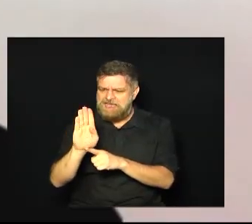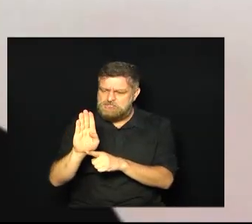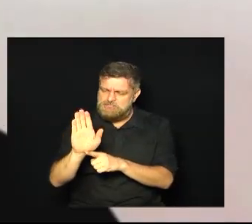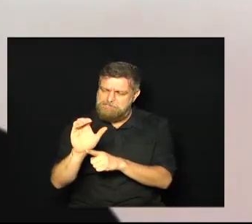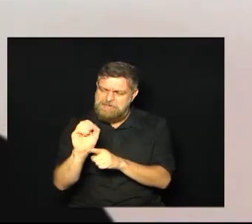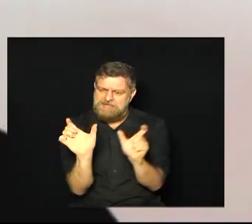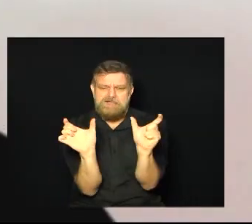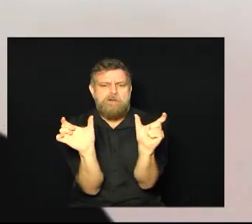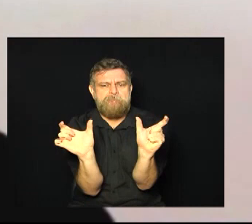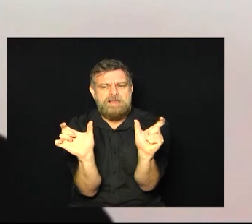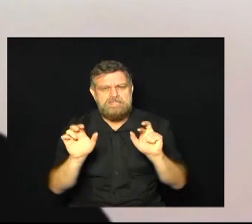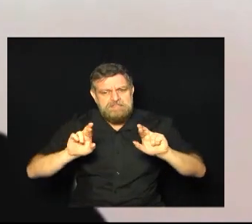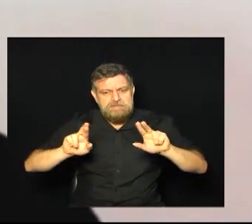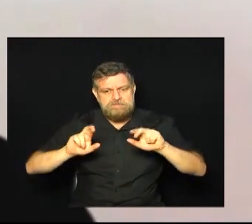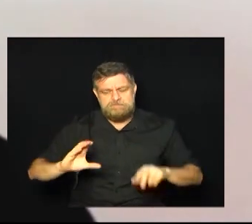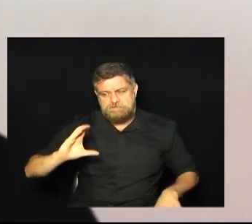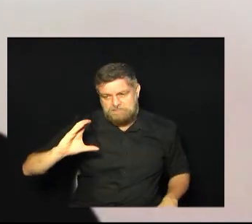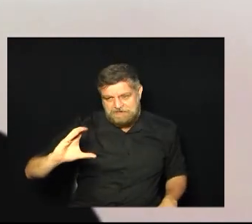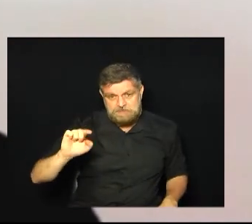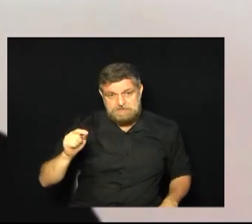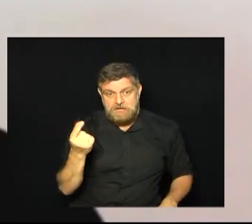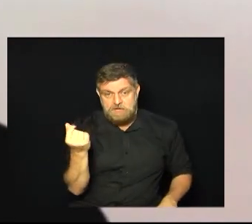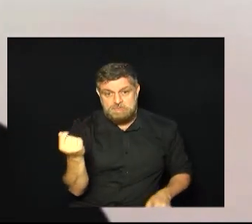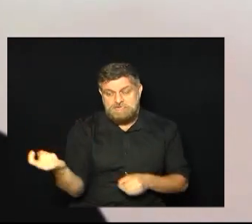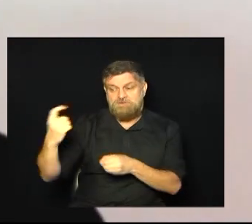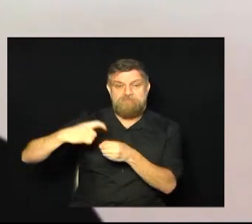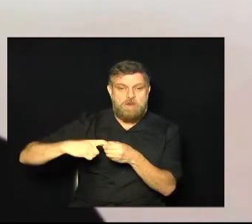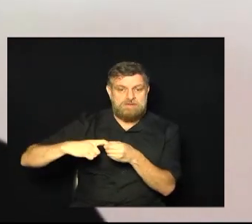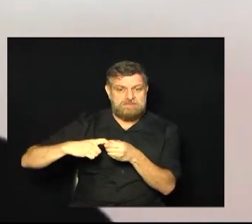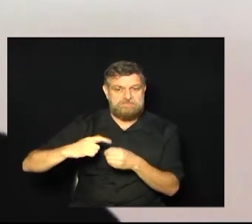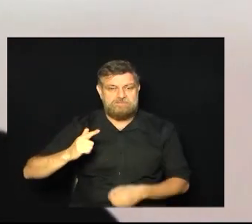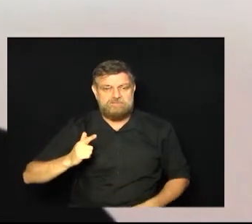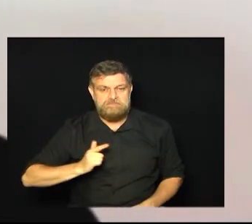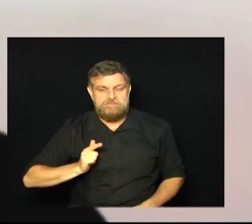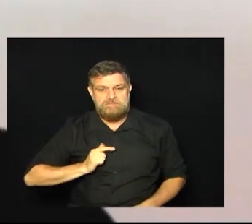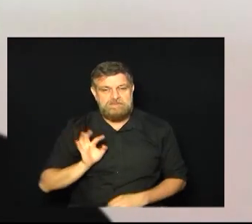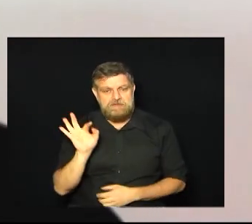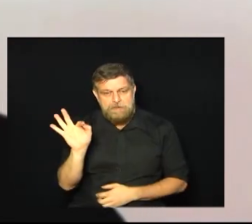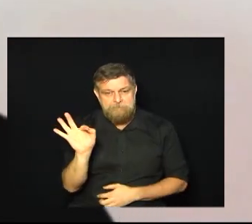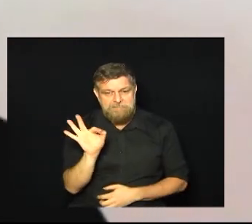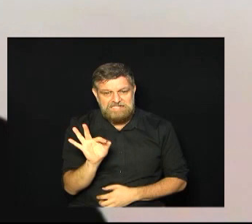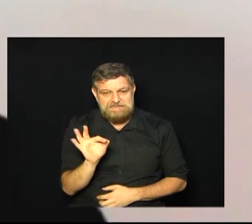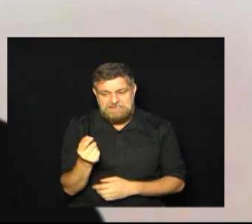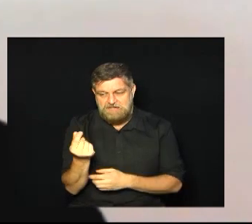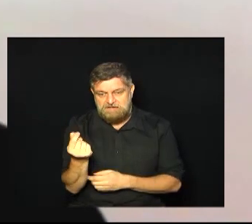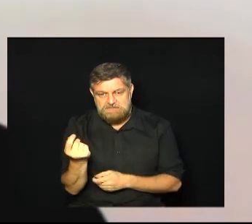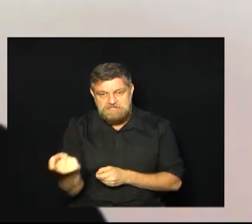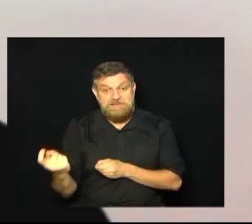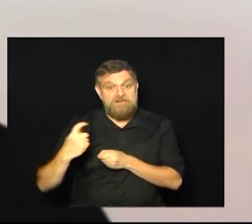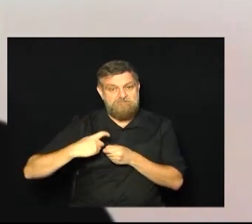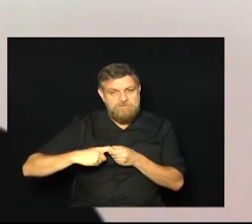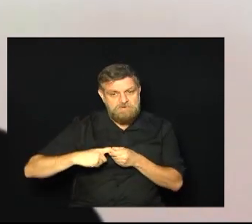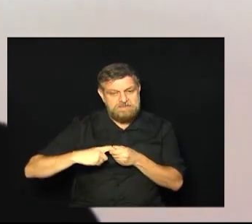Na verdade, assim, cashback é o seu dinheiro de volta, né? E aí tem percentuais desse dinheiro que pode estar retornando para